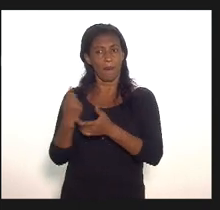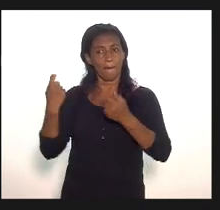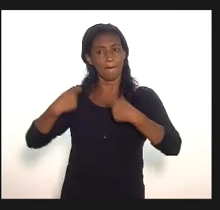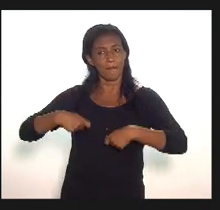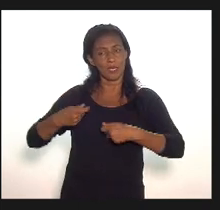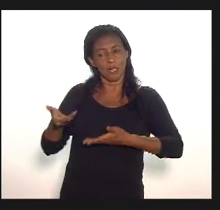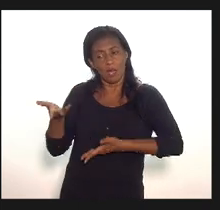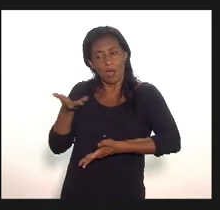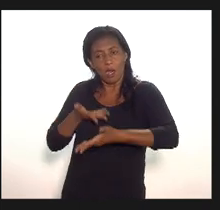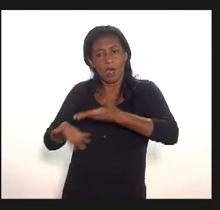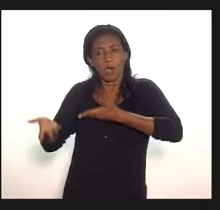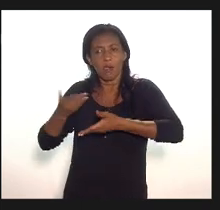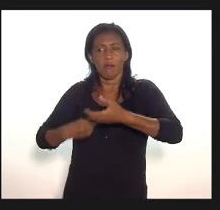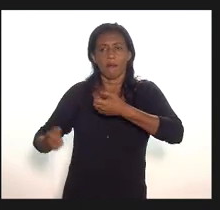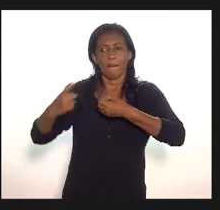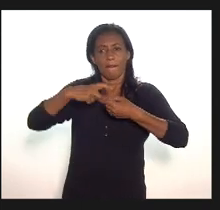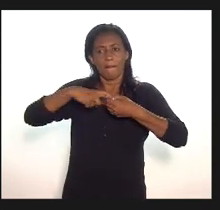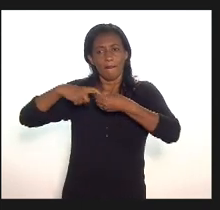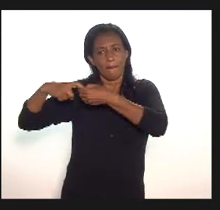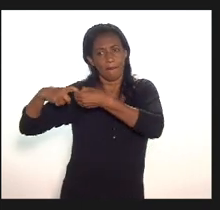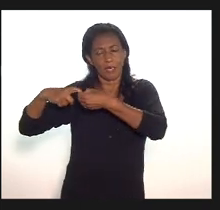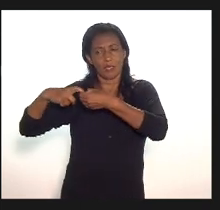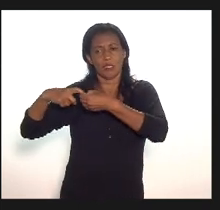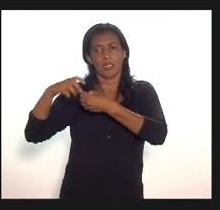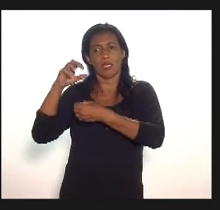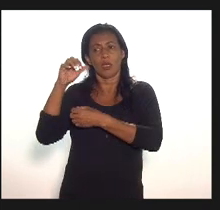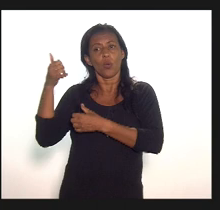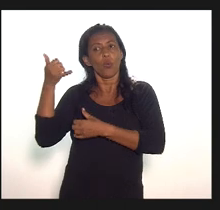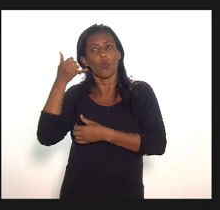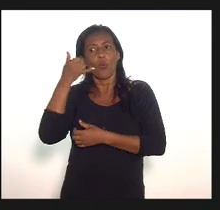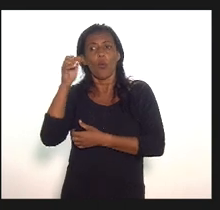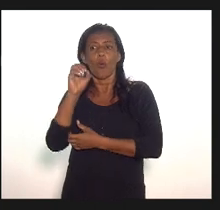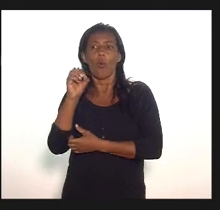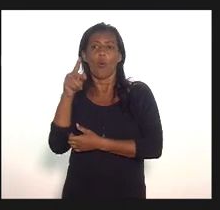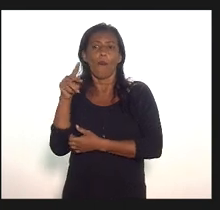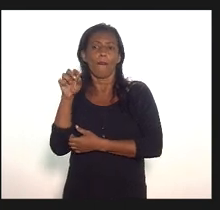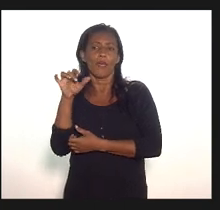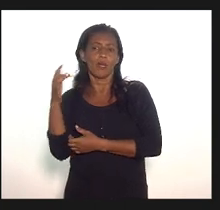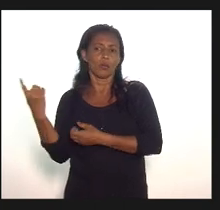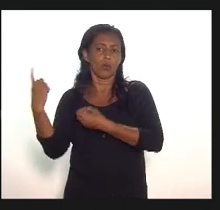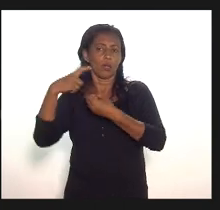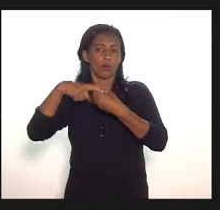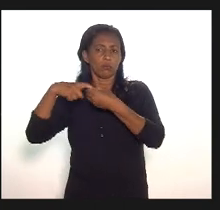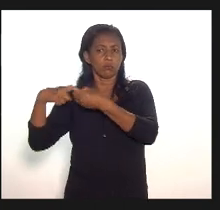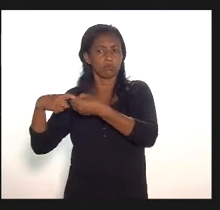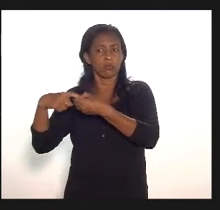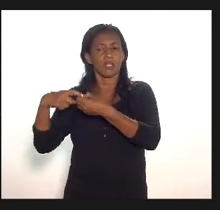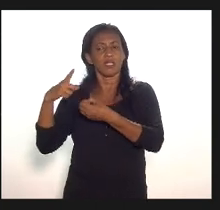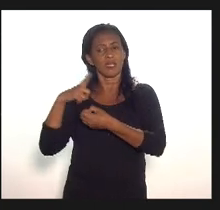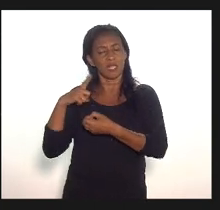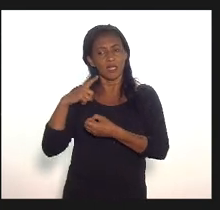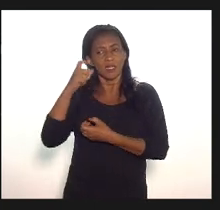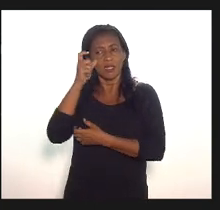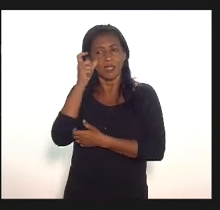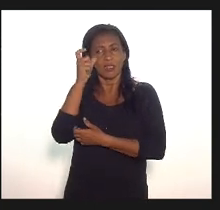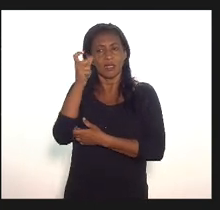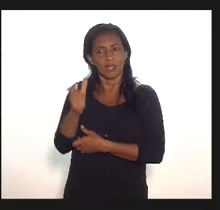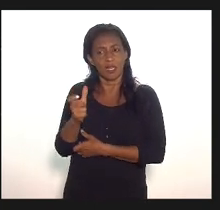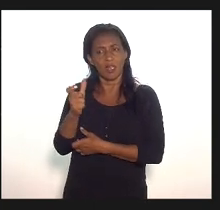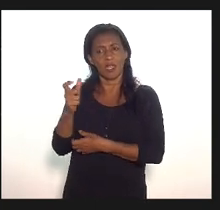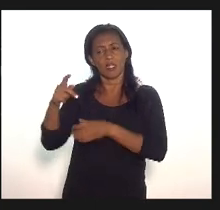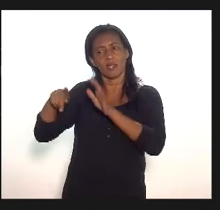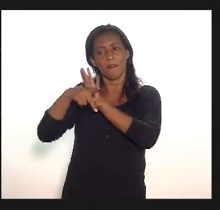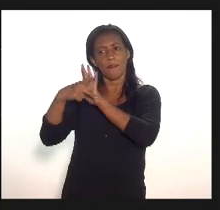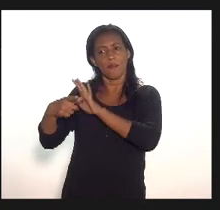com a parceria das operadoras de telefonia que possuem concessão pública e atuem em nossa